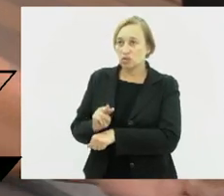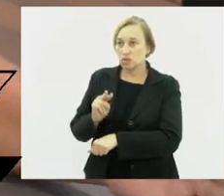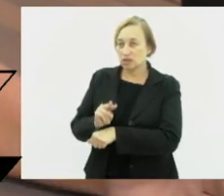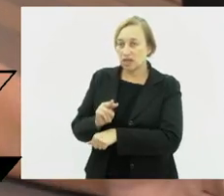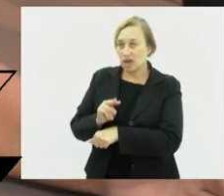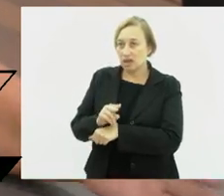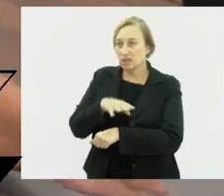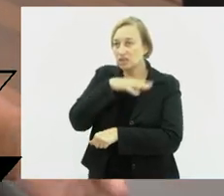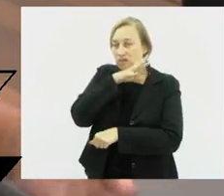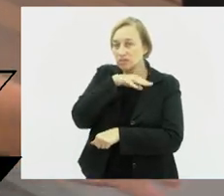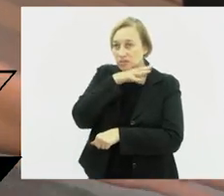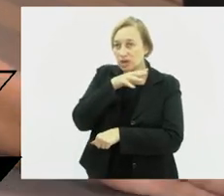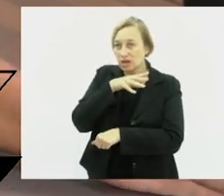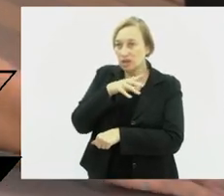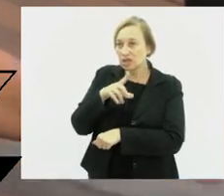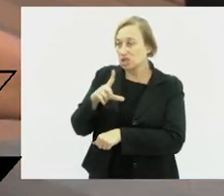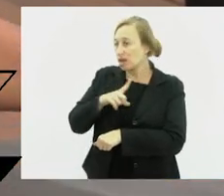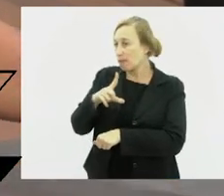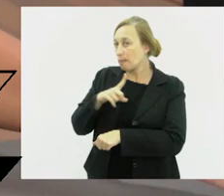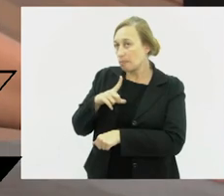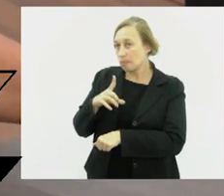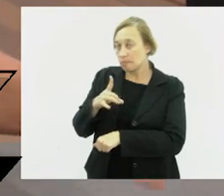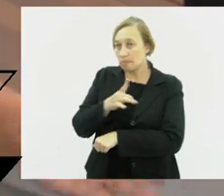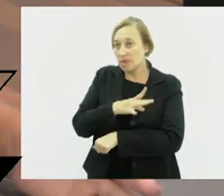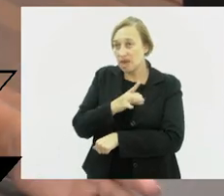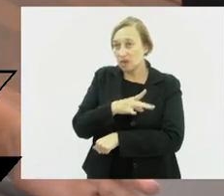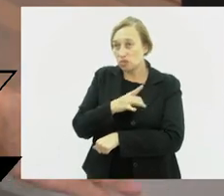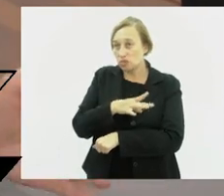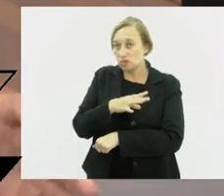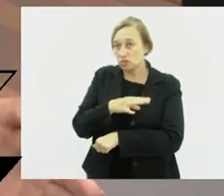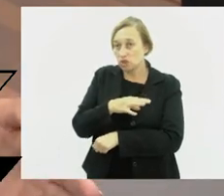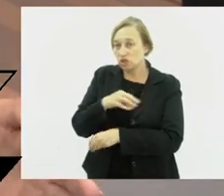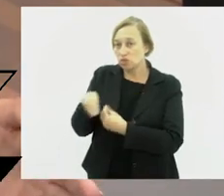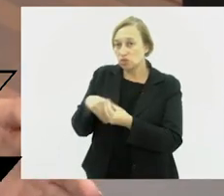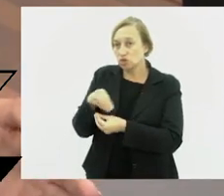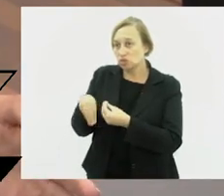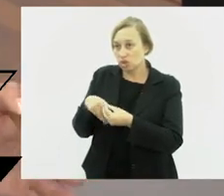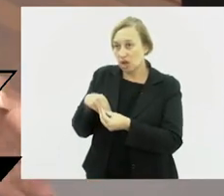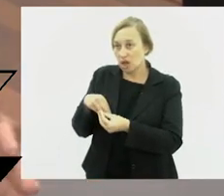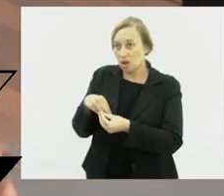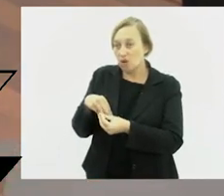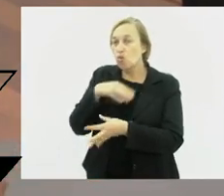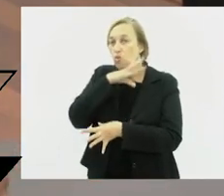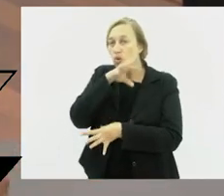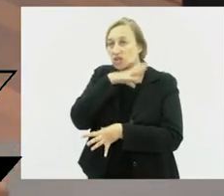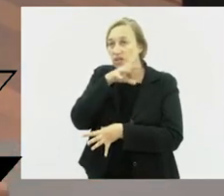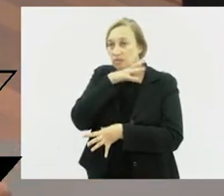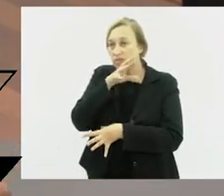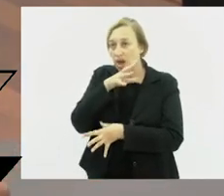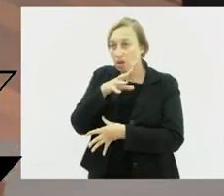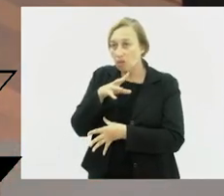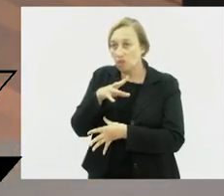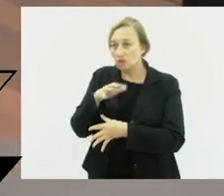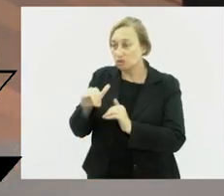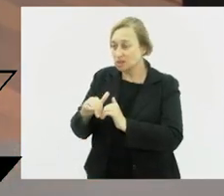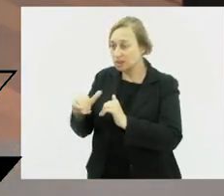baia separada, e eles têm medo de lidar com o animal. Medo. Às vezes, eu vou